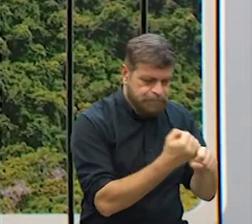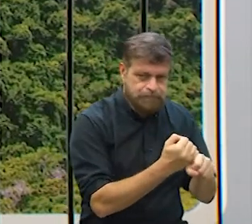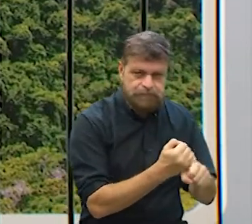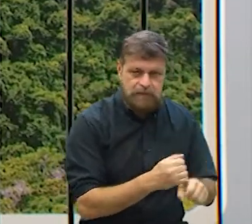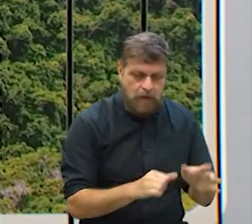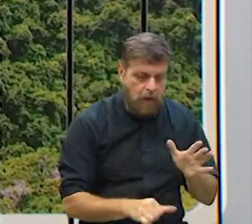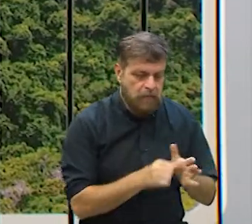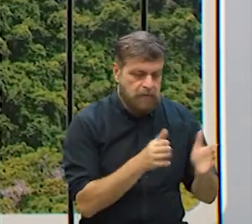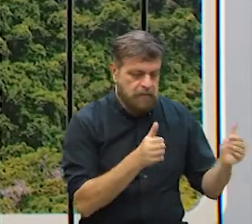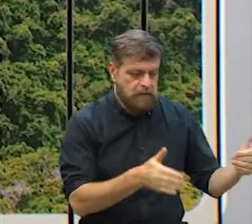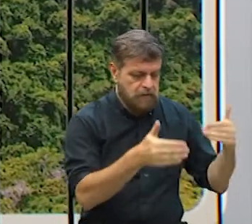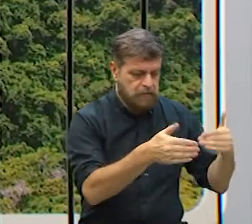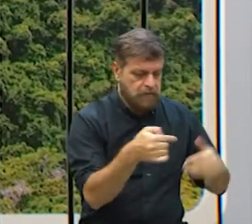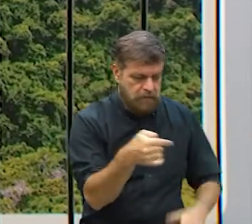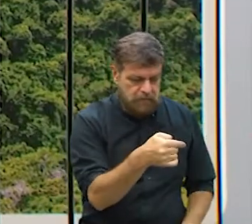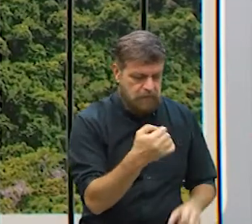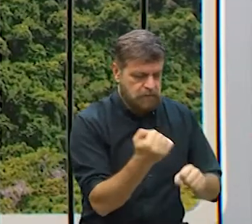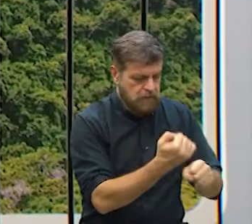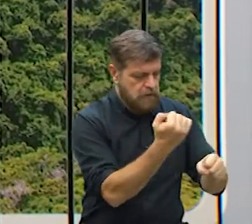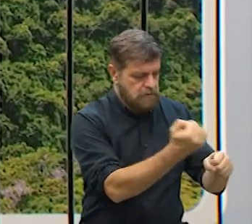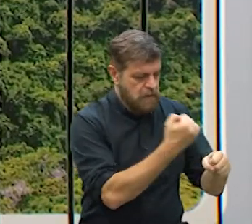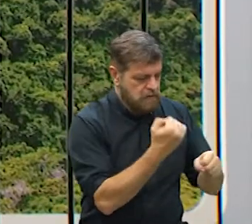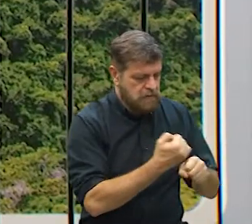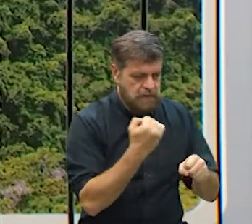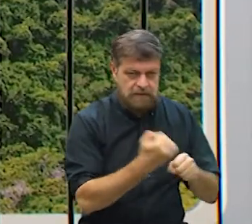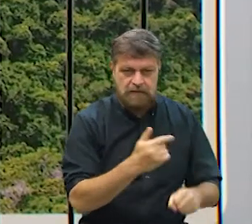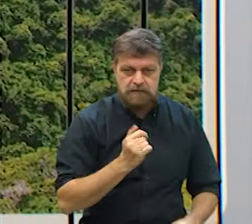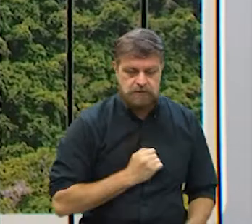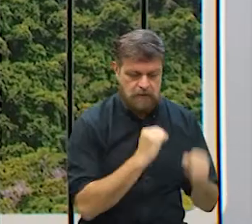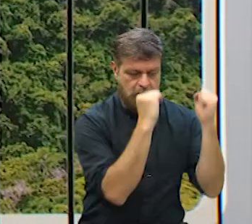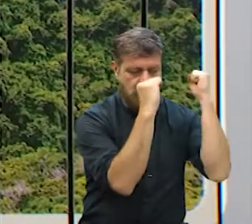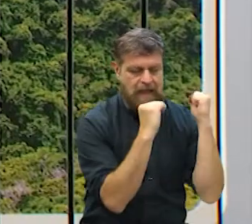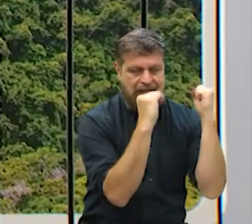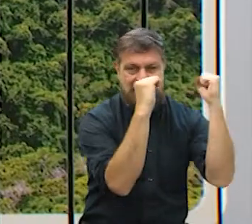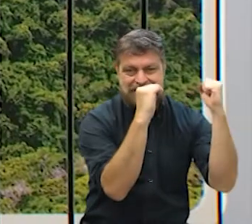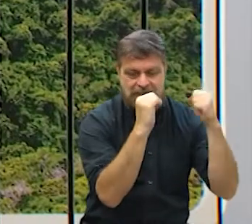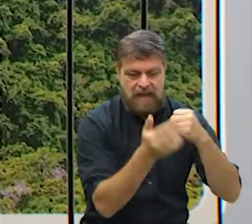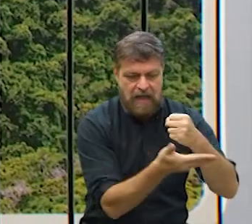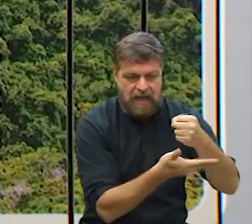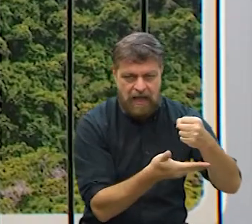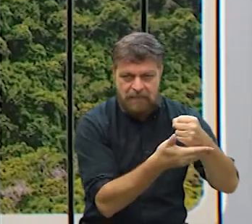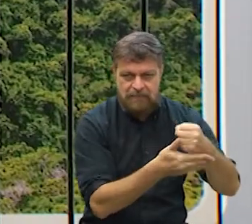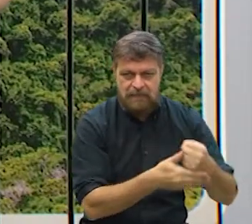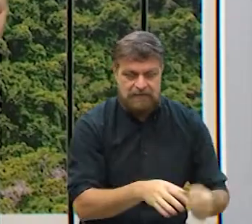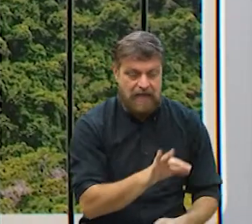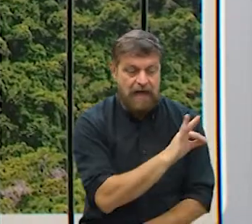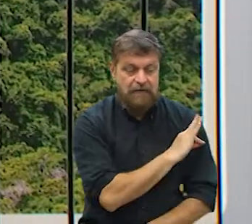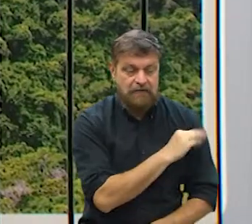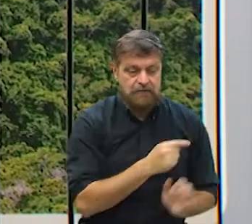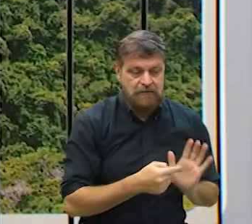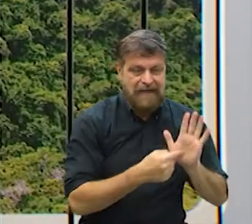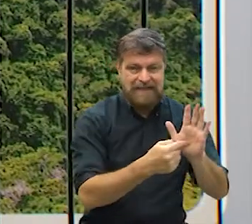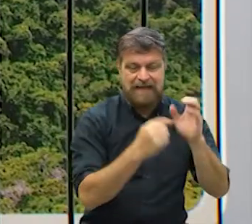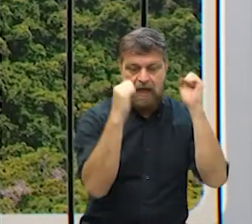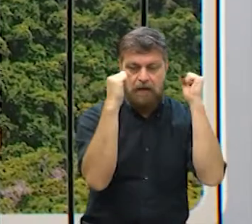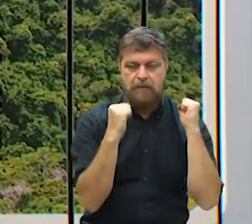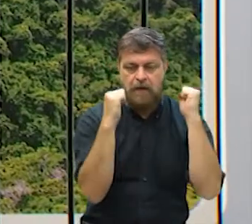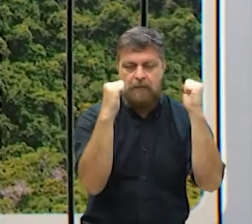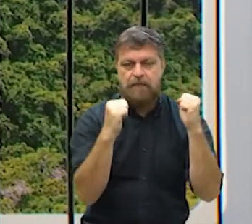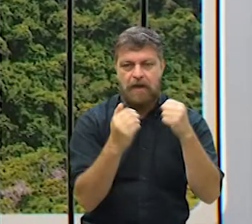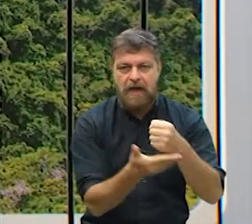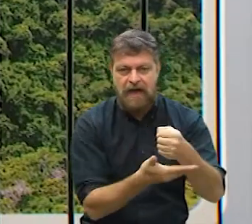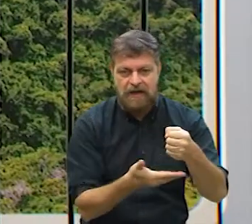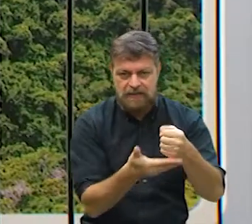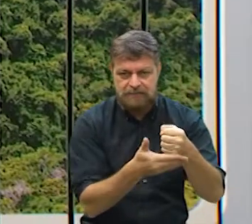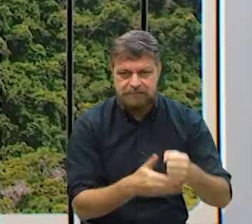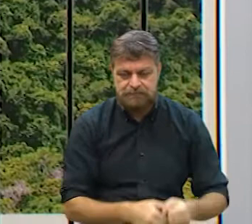primeiro lote qual foi aquele? Então nós vamos levantar, porque já tinha o alicerce da casa. A prefeitura entregava com o alicerce já. Levantar aquela